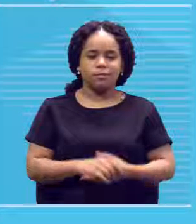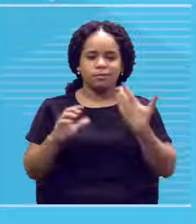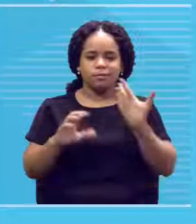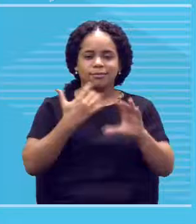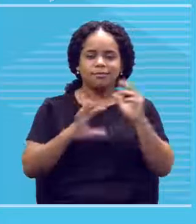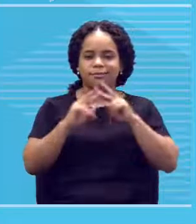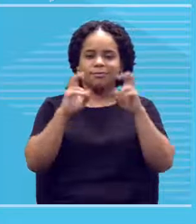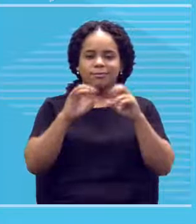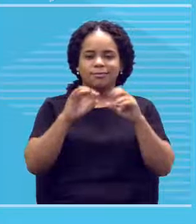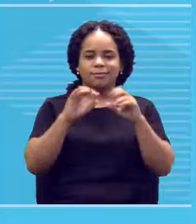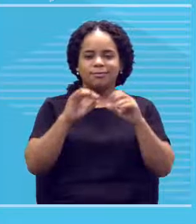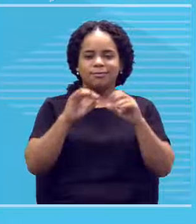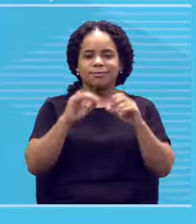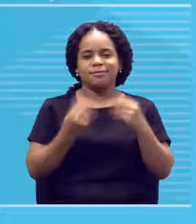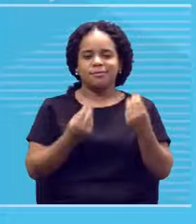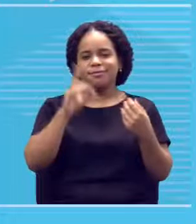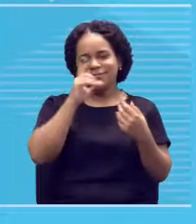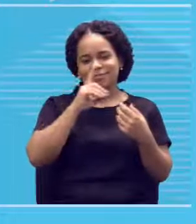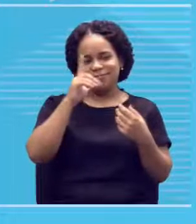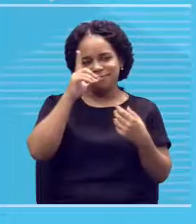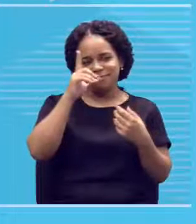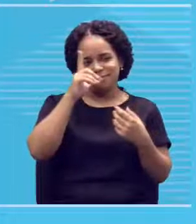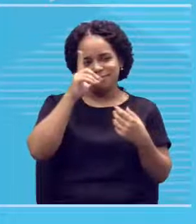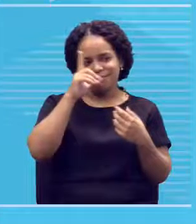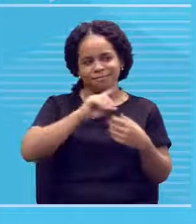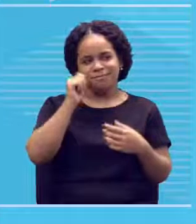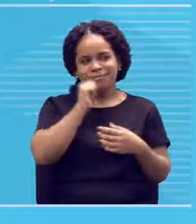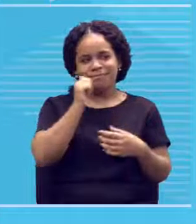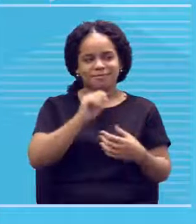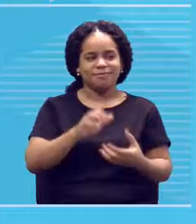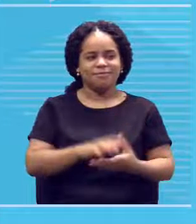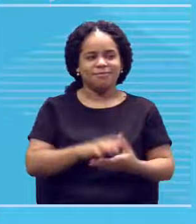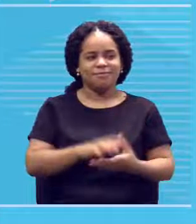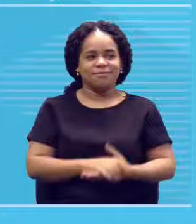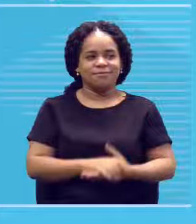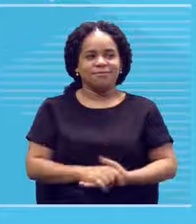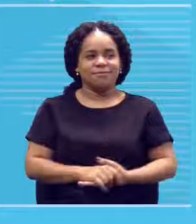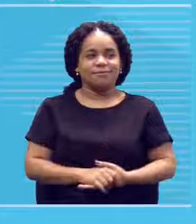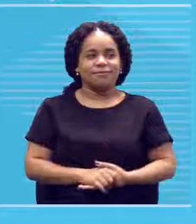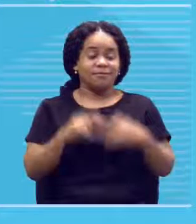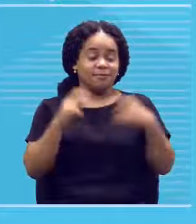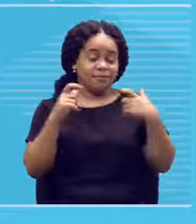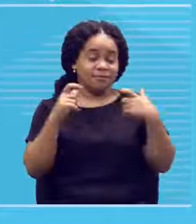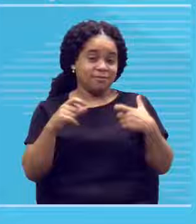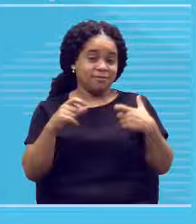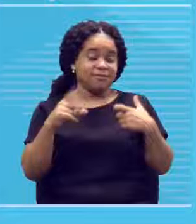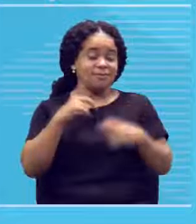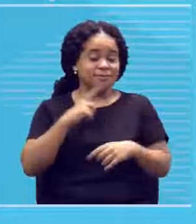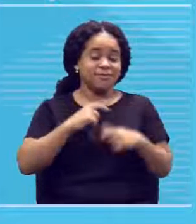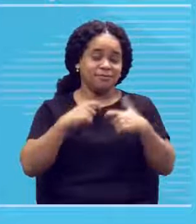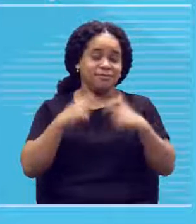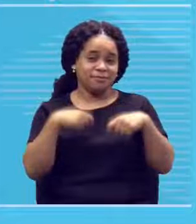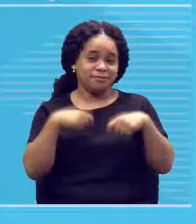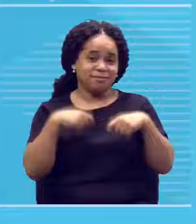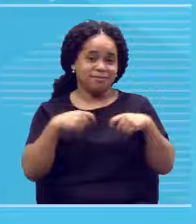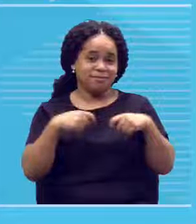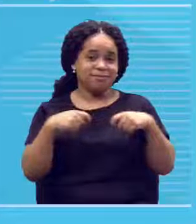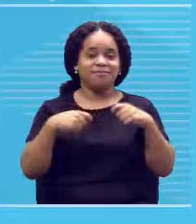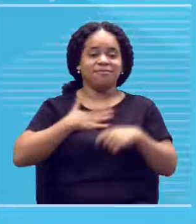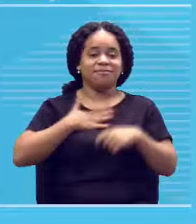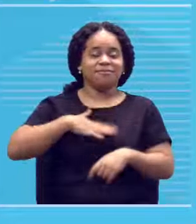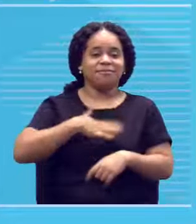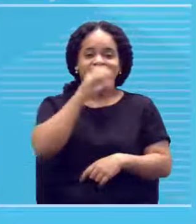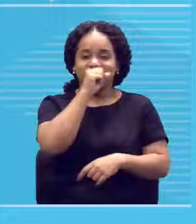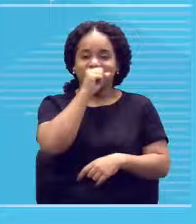você me mantém agora nós vamos ter onde passasse umas folgas assim final de